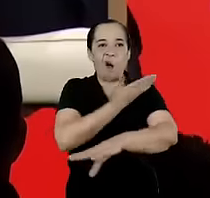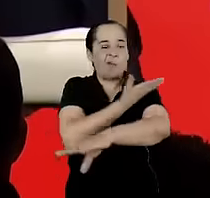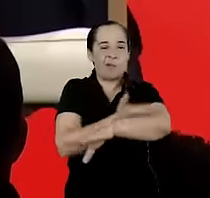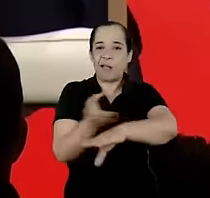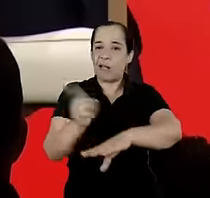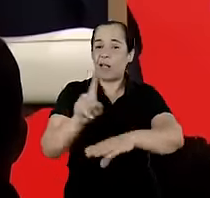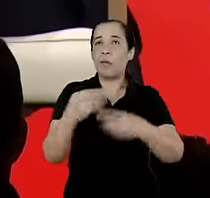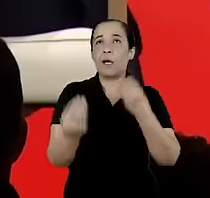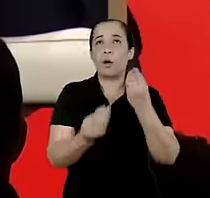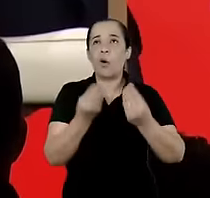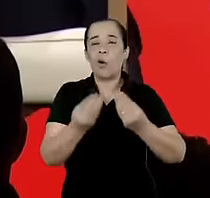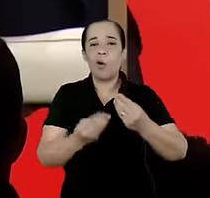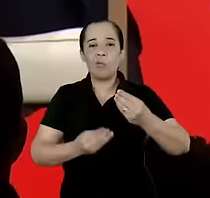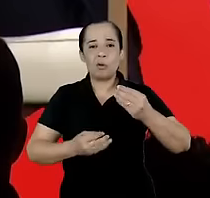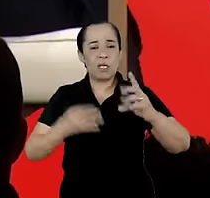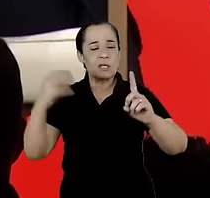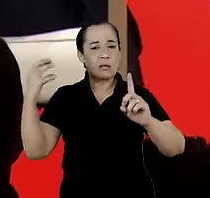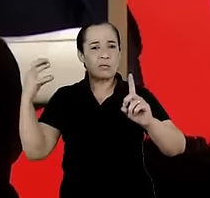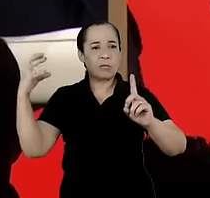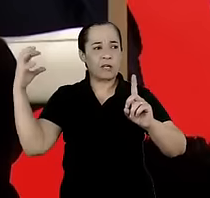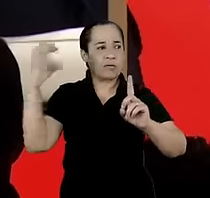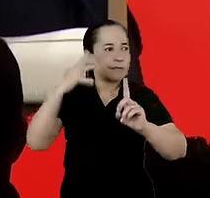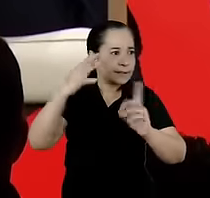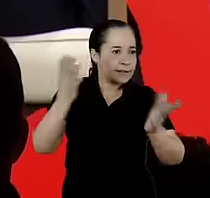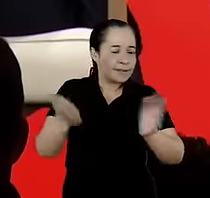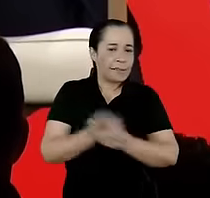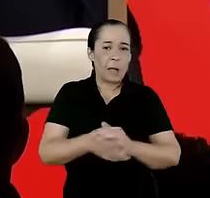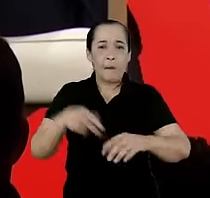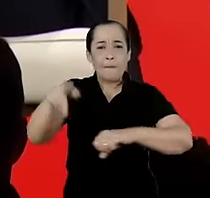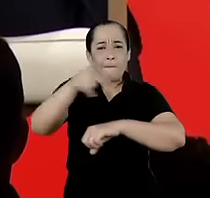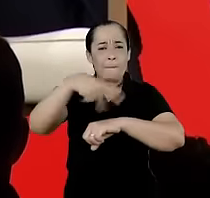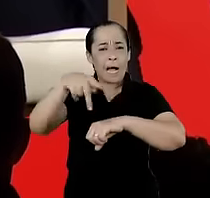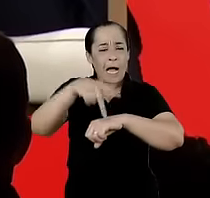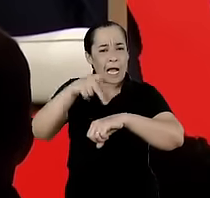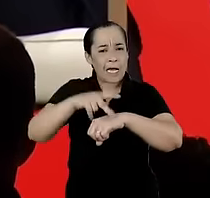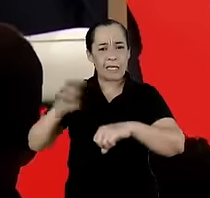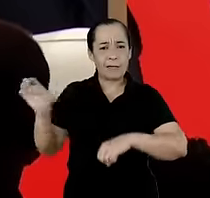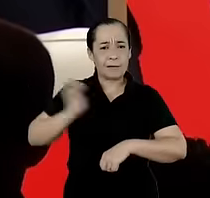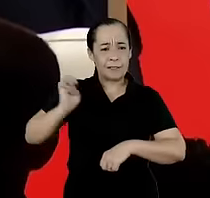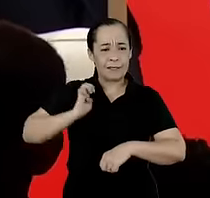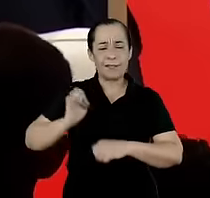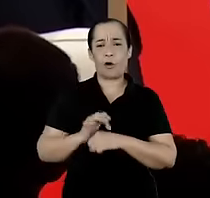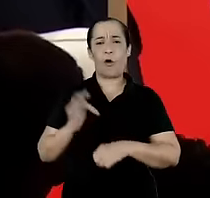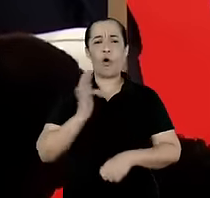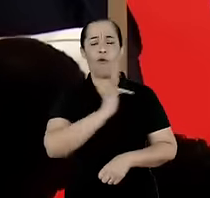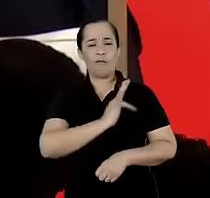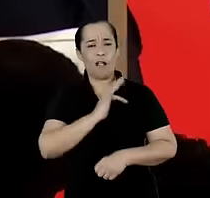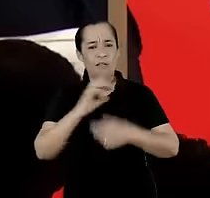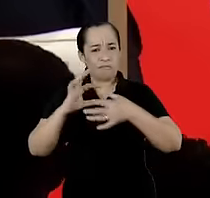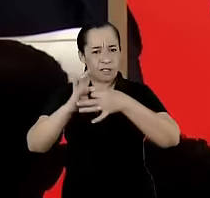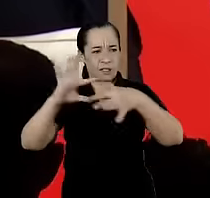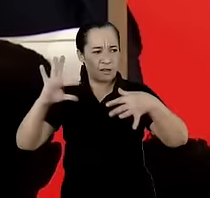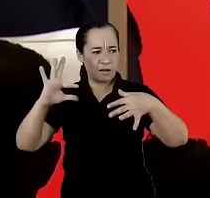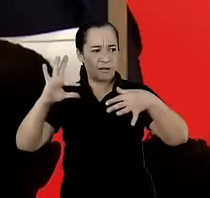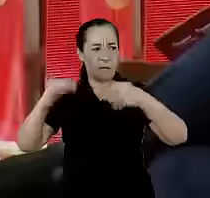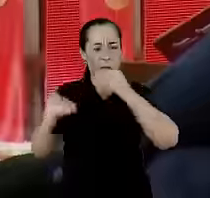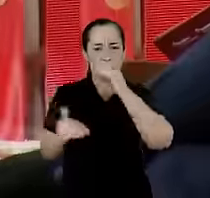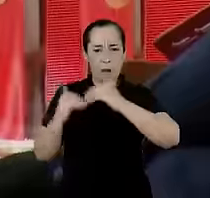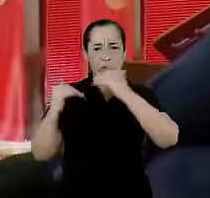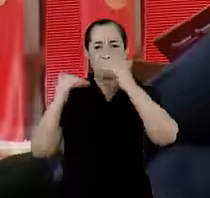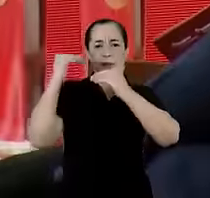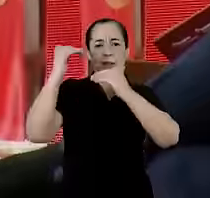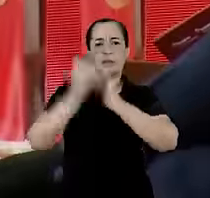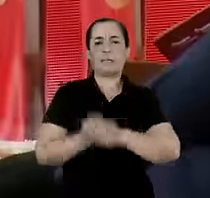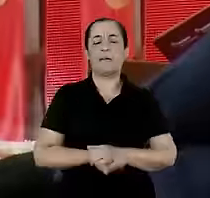quando a gente tem países do mundo desenvolvido com um fiscal bastante solto e a gente começa a ver eh risco prêmio de risco em curvas de países